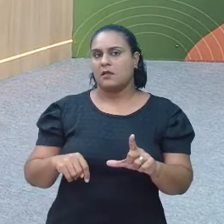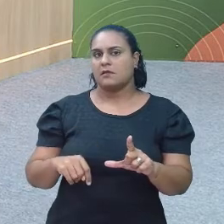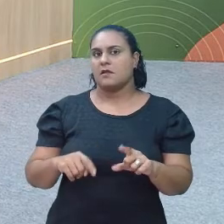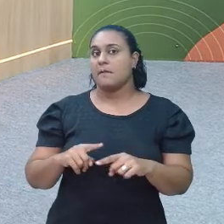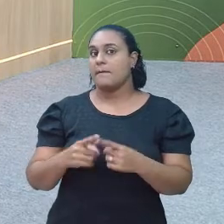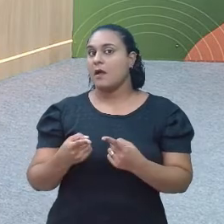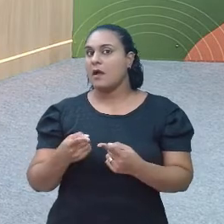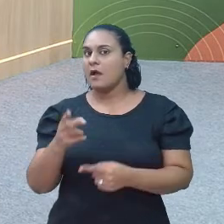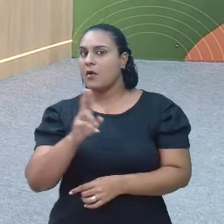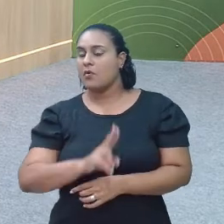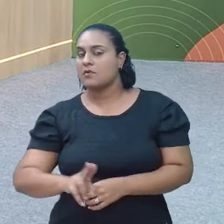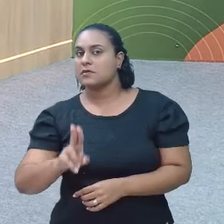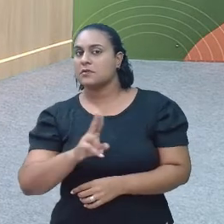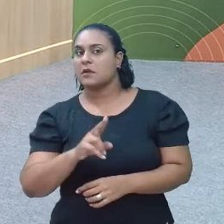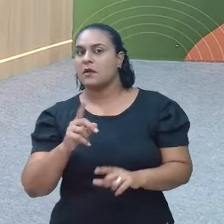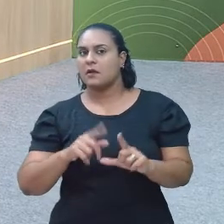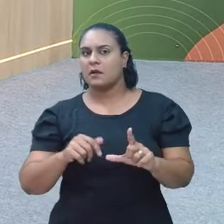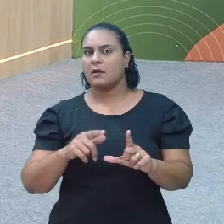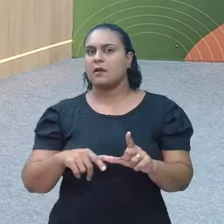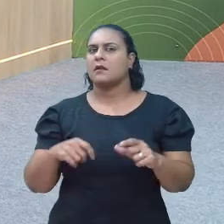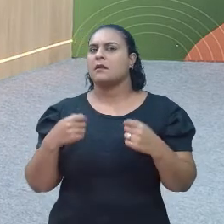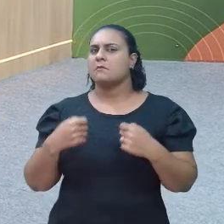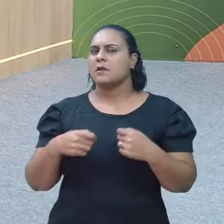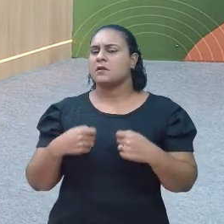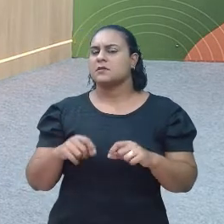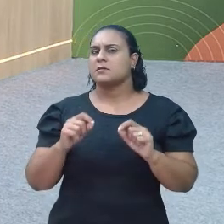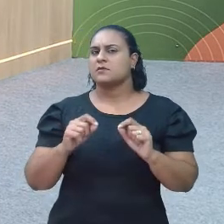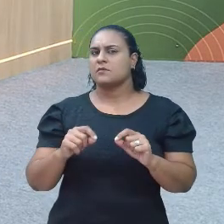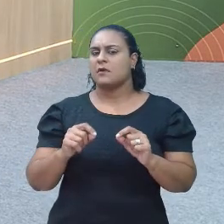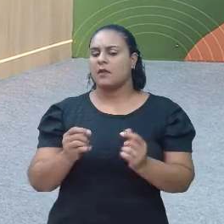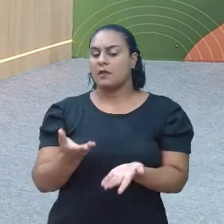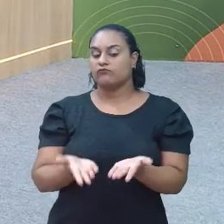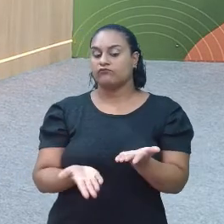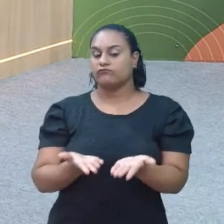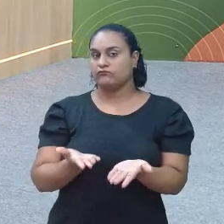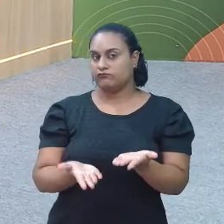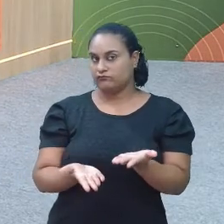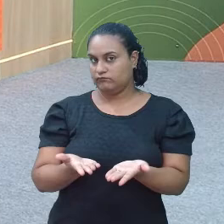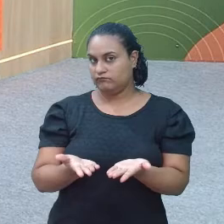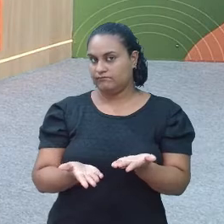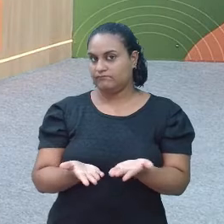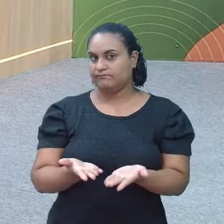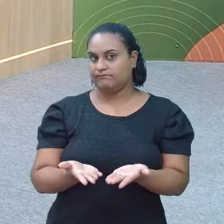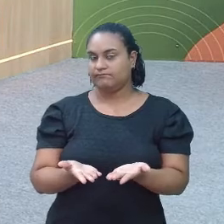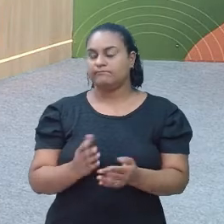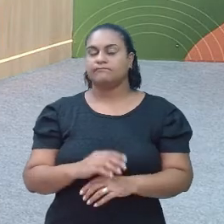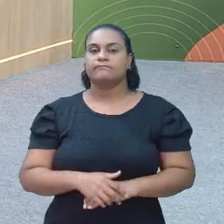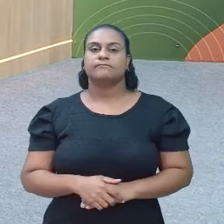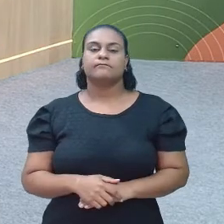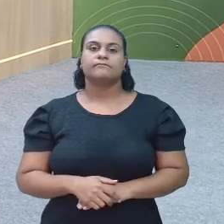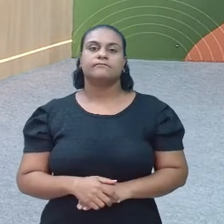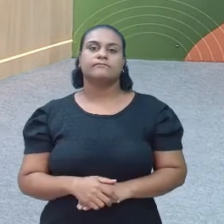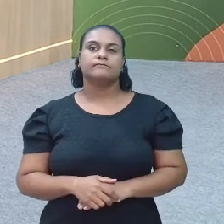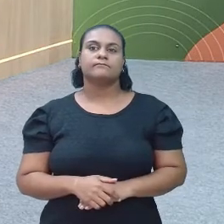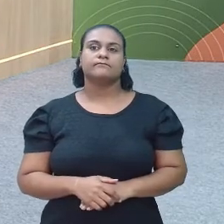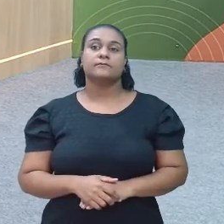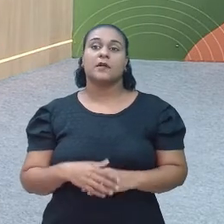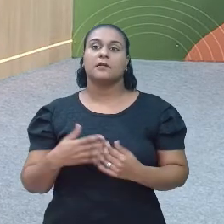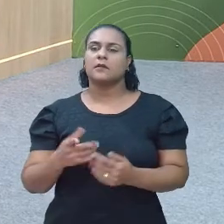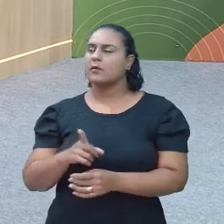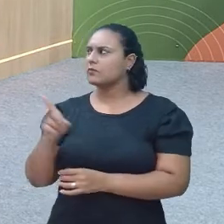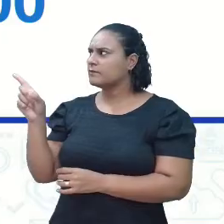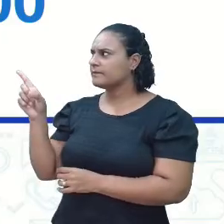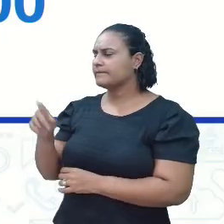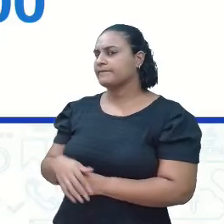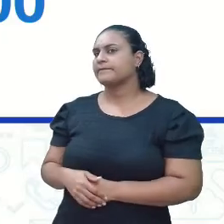que essa manipulação tem como justificativa o equilíbrio de uma balança, tá certo? Então aquele problema ali, ó,